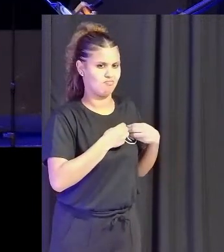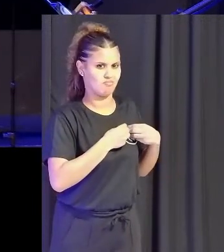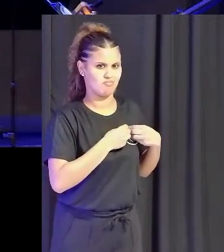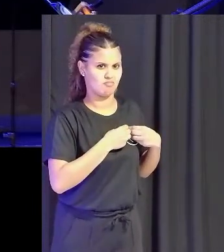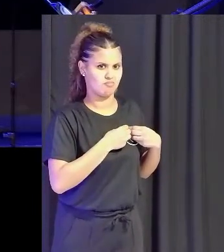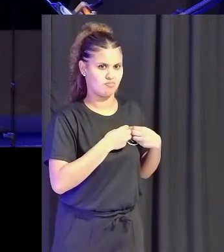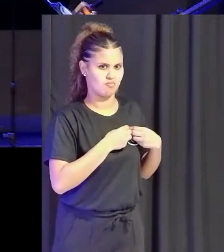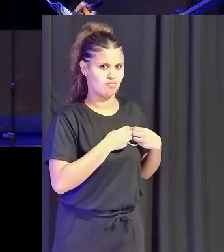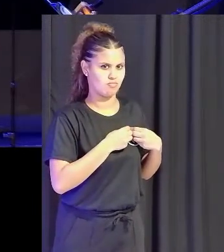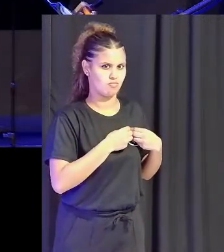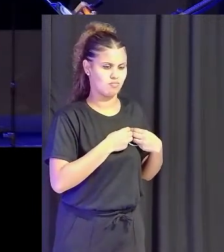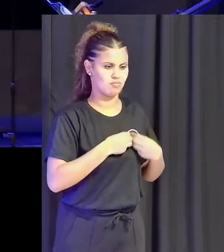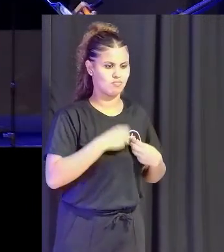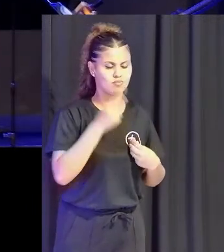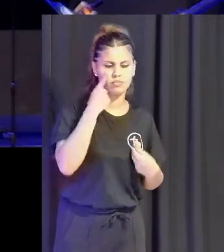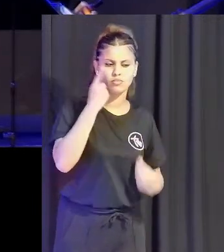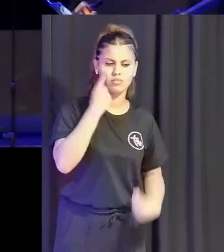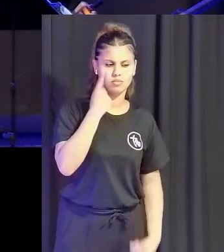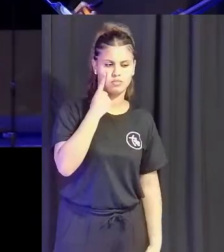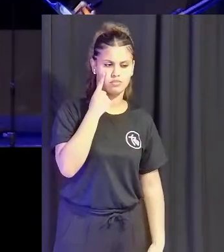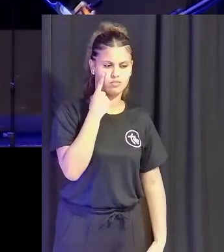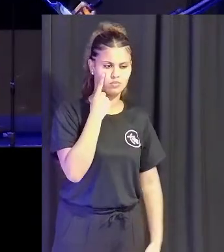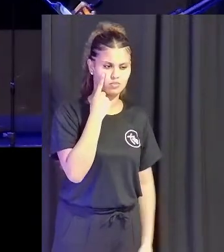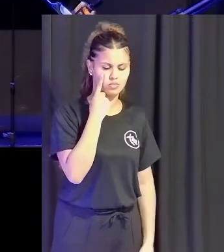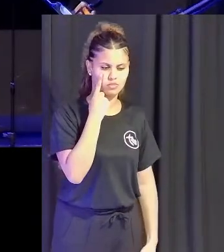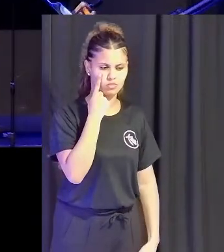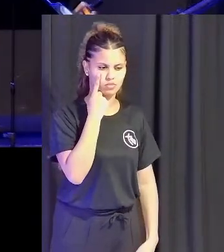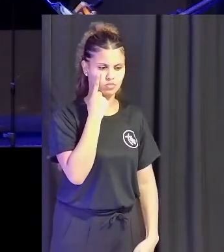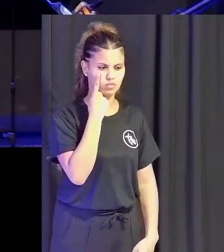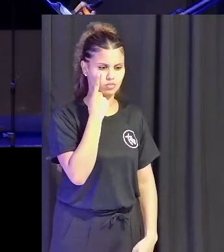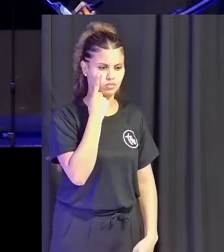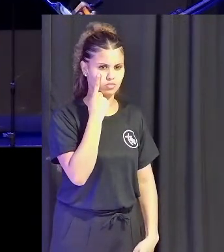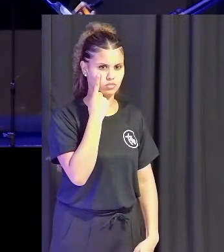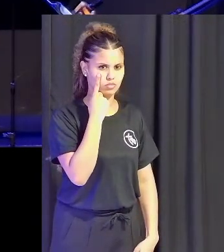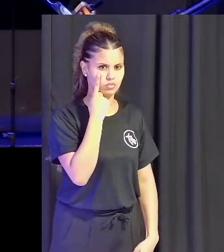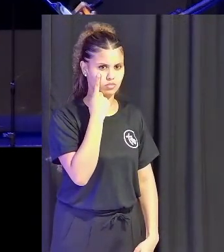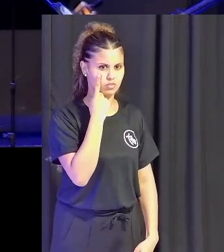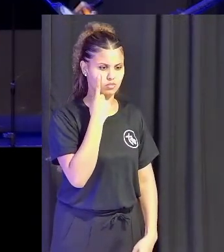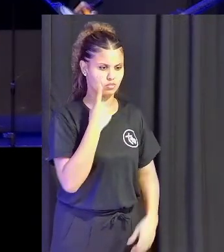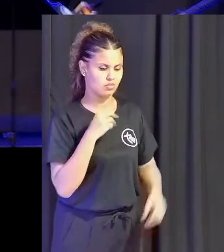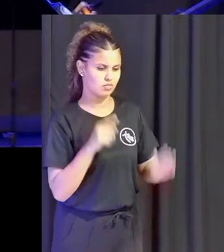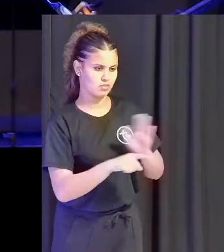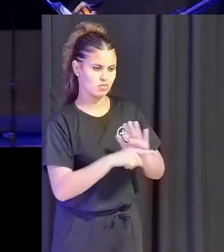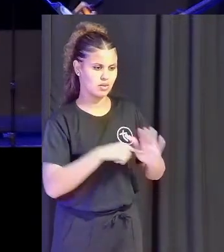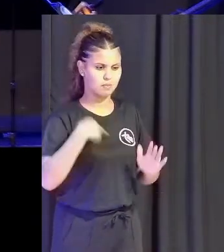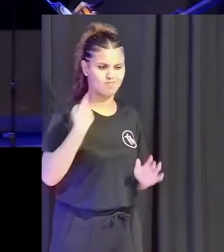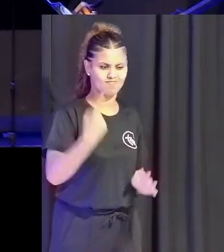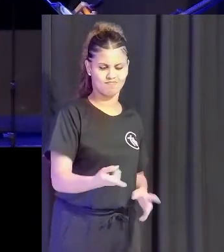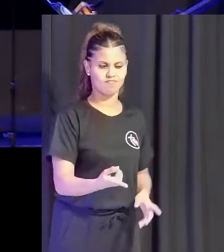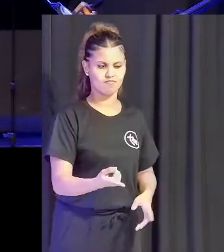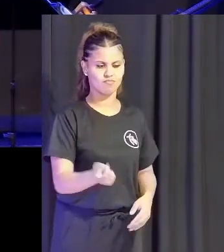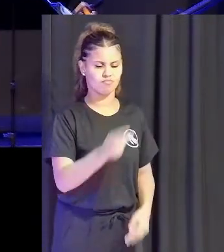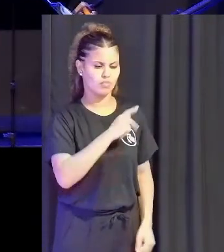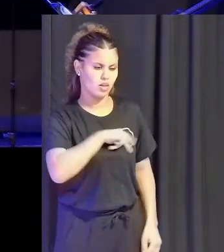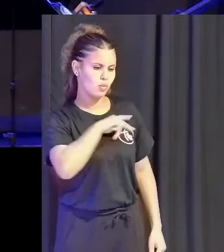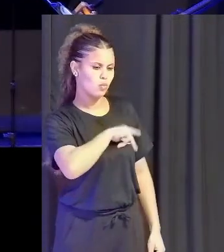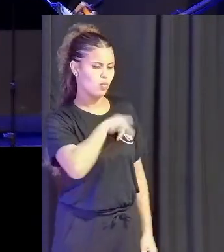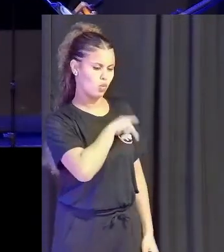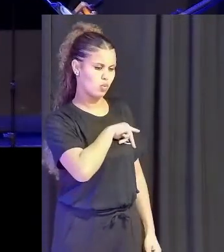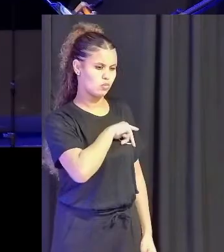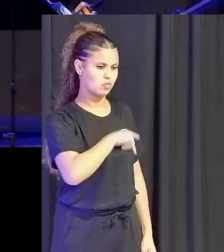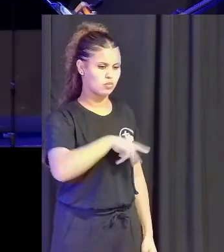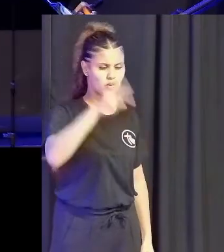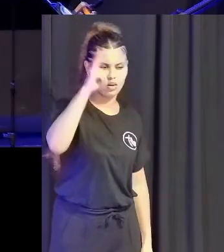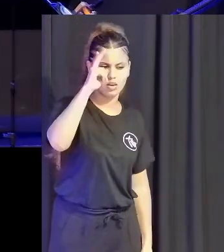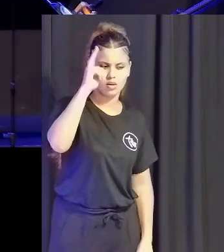também vemos a sequência dos versículos de 5 a 10. Paulo vai lembrar ao